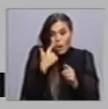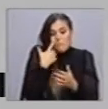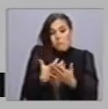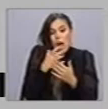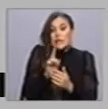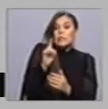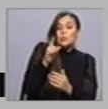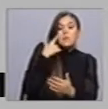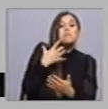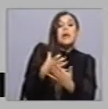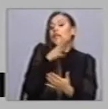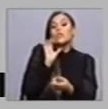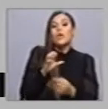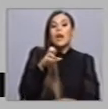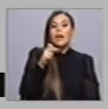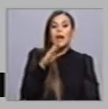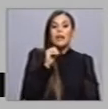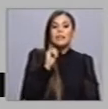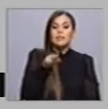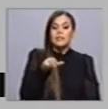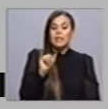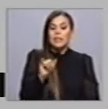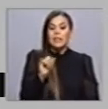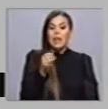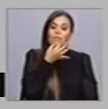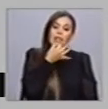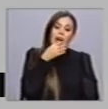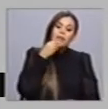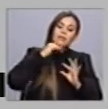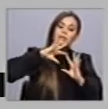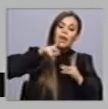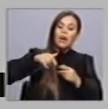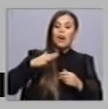Aquele pico central diz que a Cassini está a enviar a falar com a Terra. E